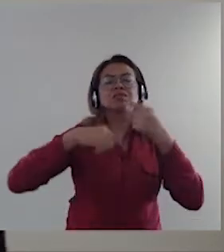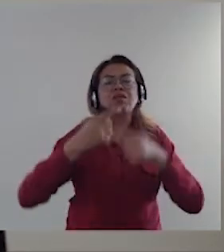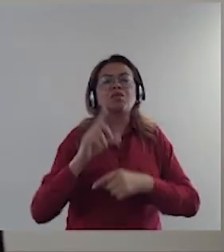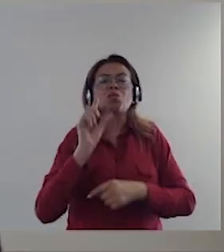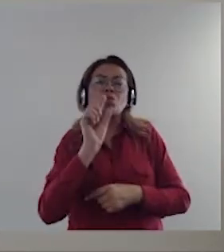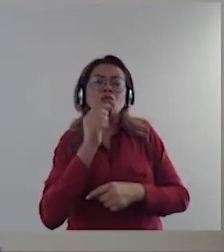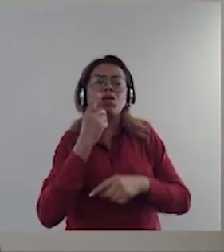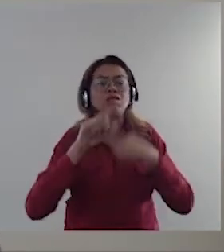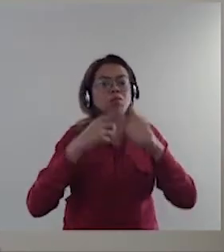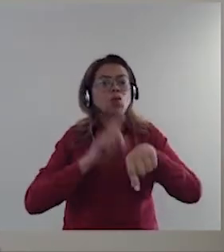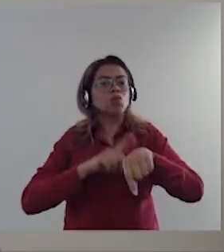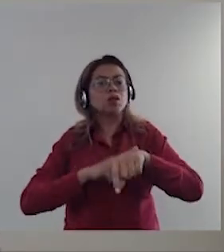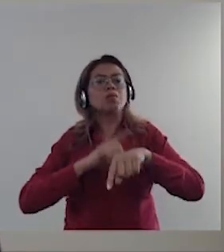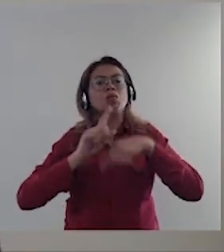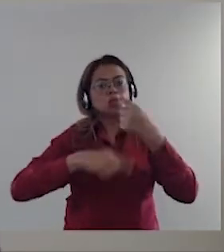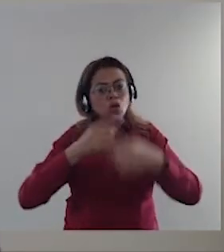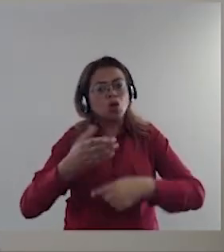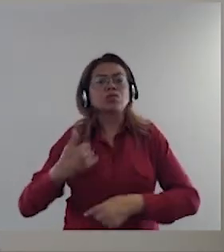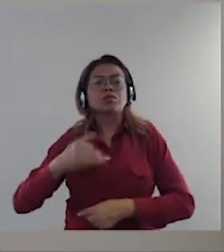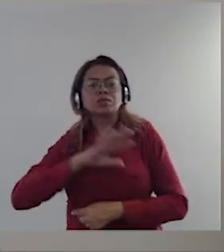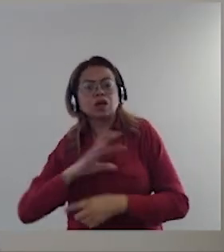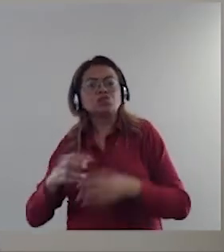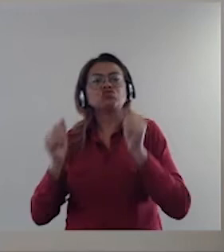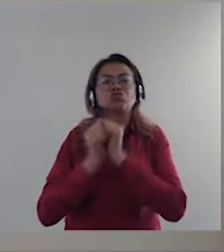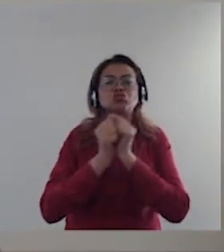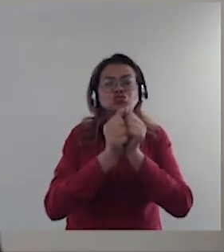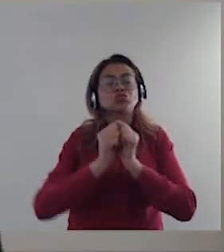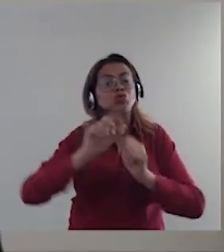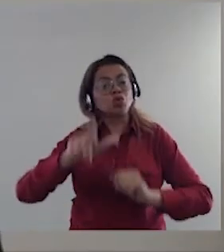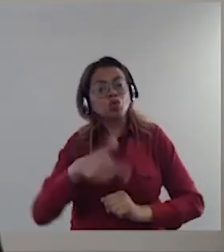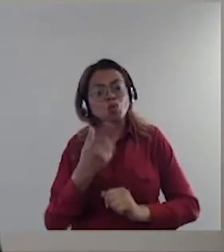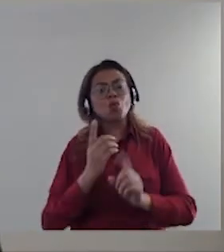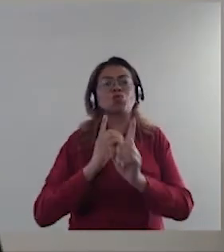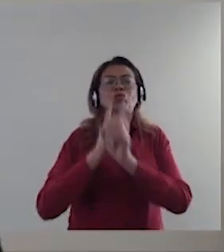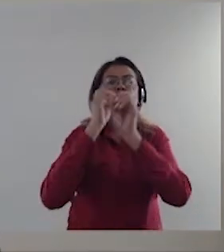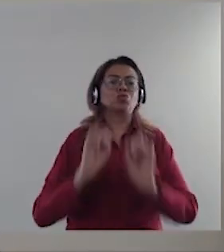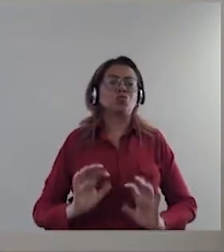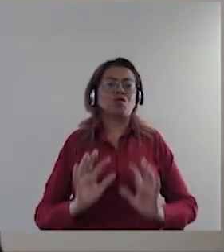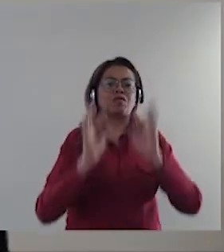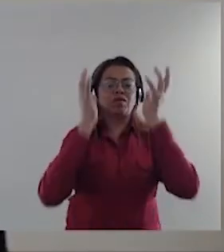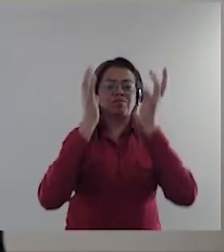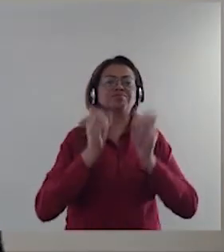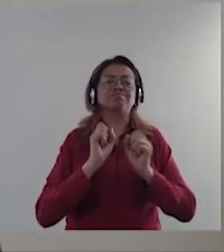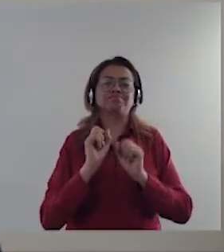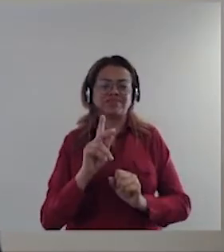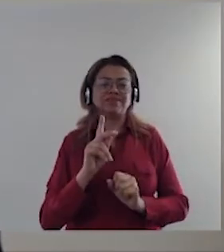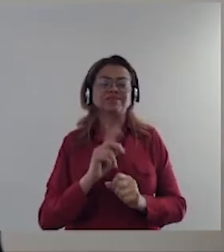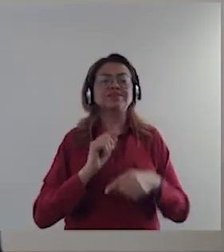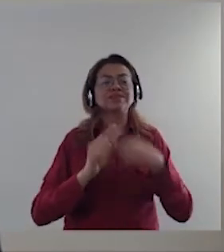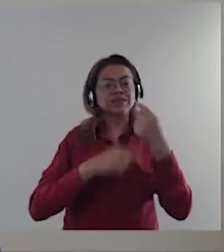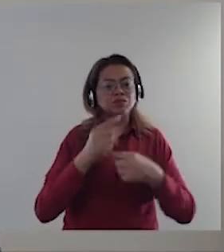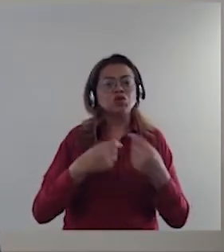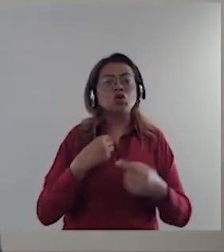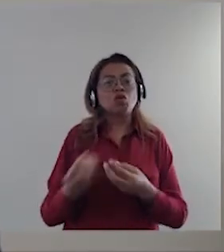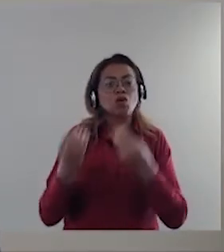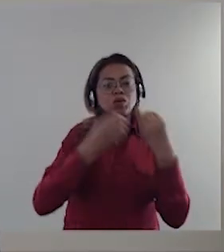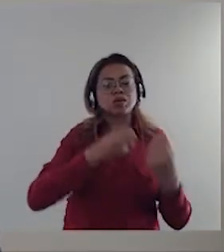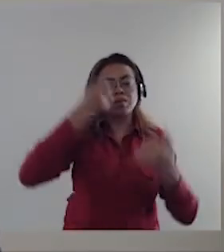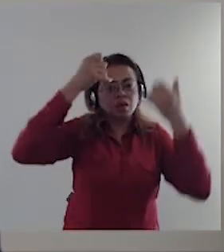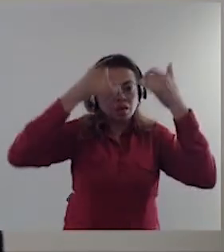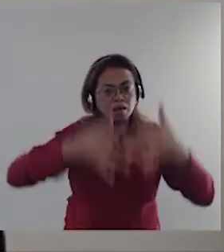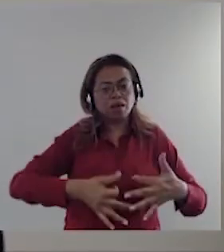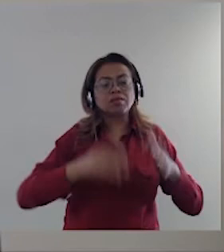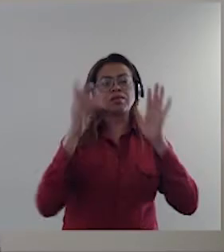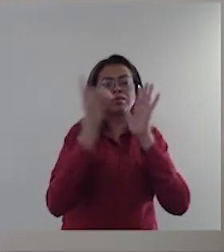a algum tempo, certamente, nós vamos estar juntos em outro evento, se Deus quiser. Depois eu vou colocar esses dados aqui da minha palestra